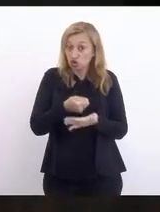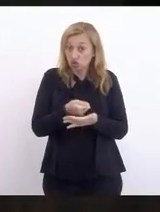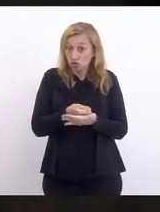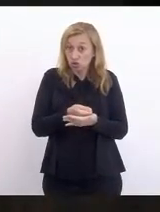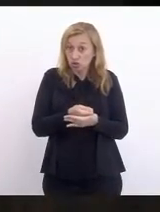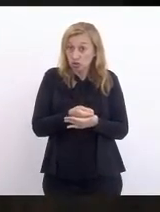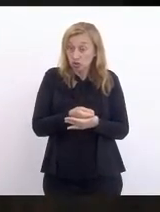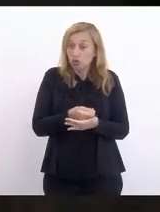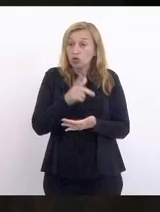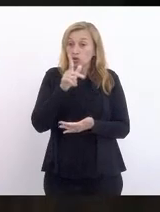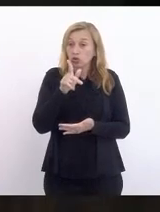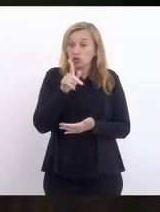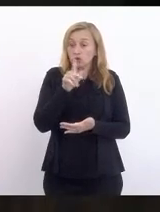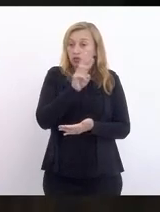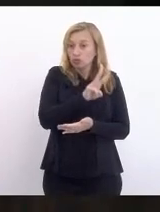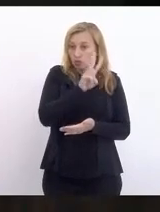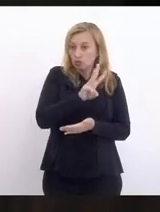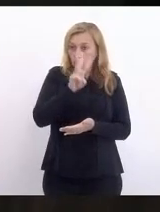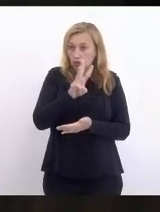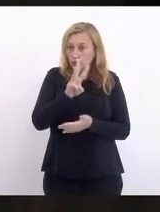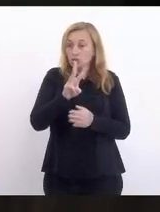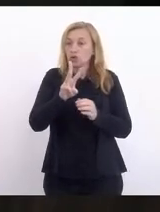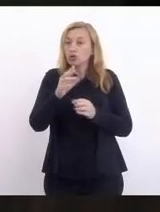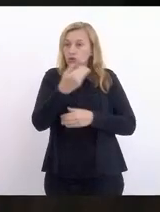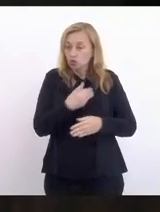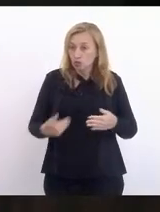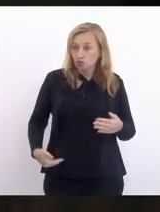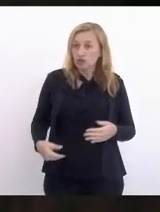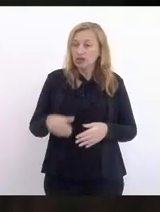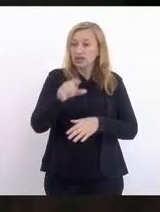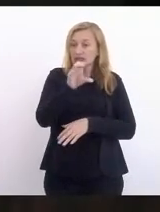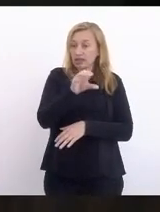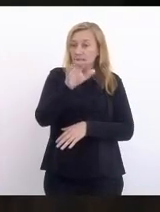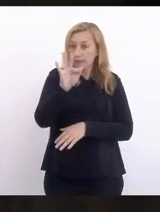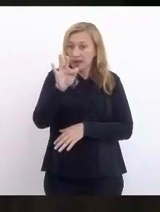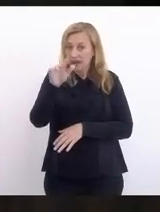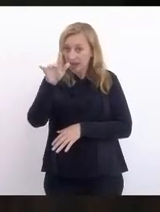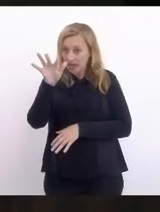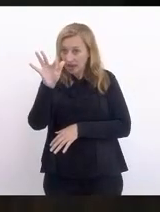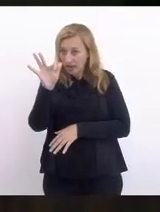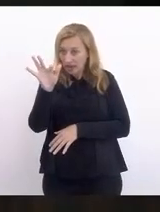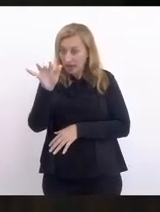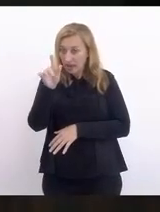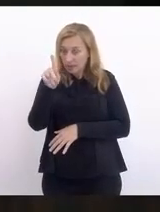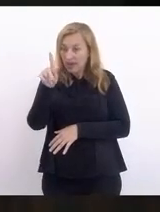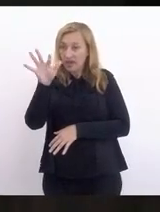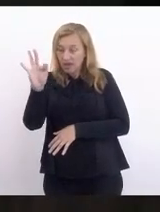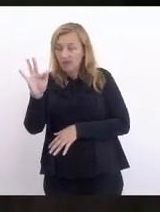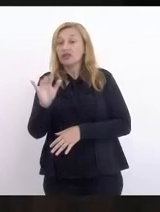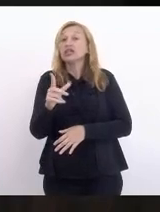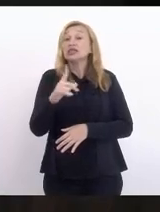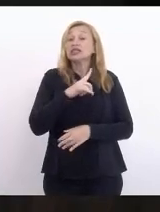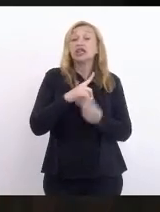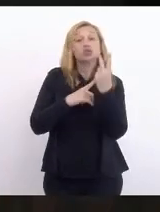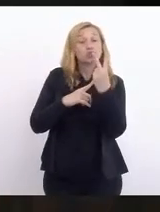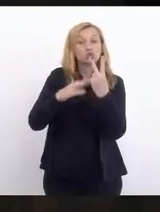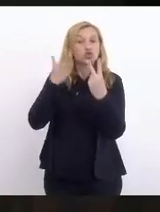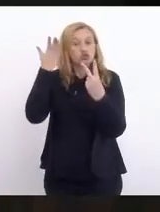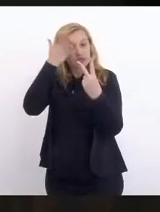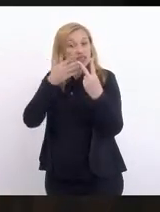e no Portal da Transparência do governo tem nome e CPF então tem duas mensagens duas